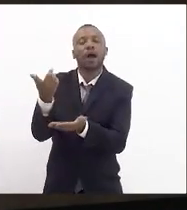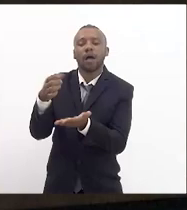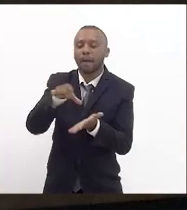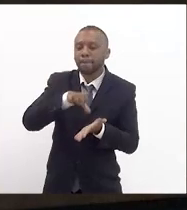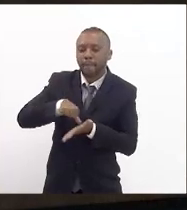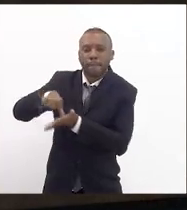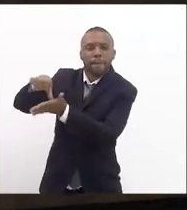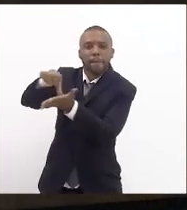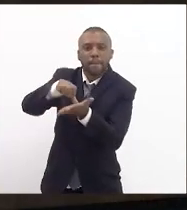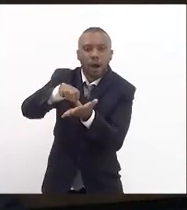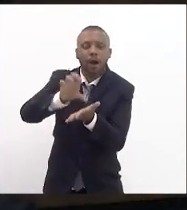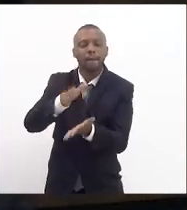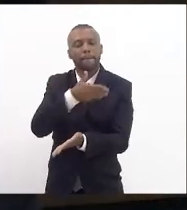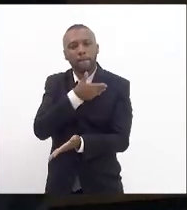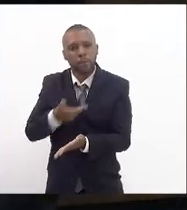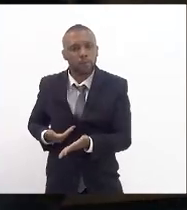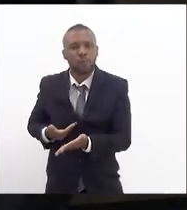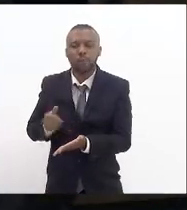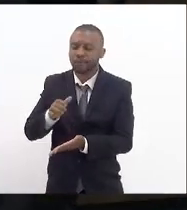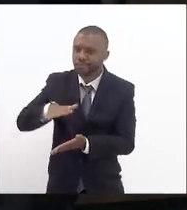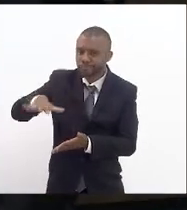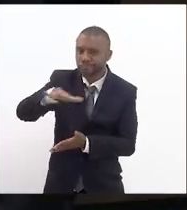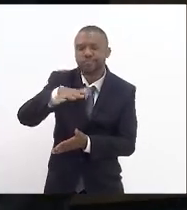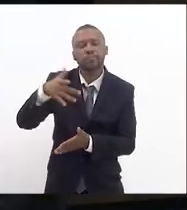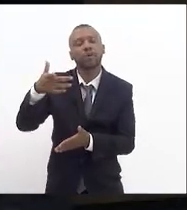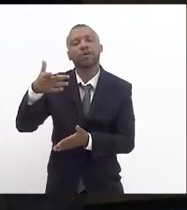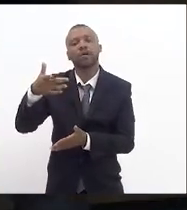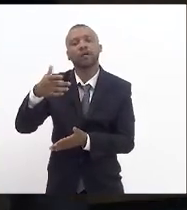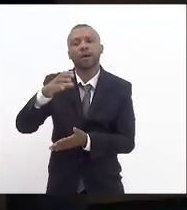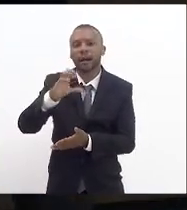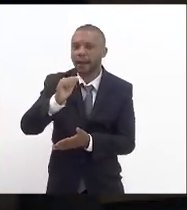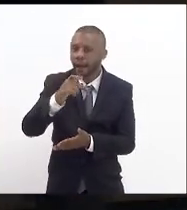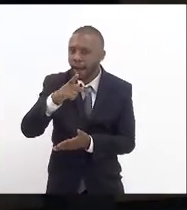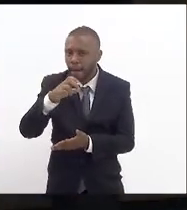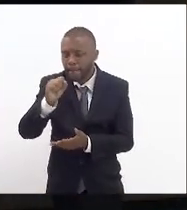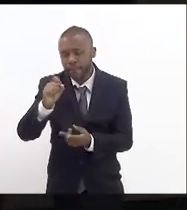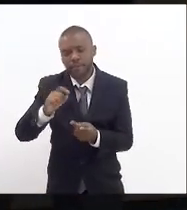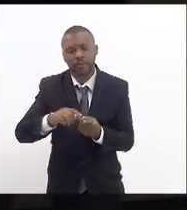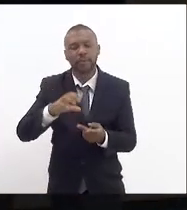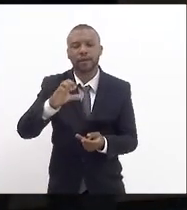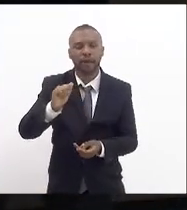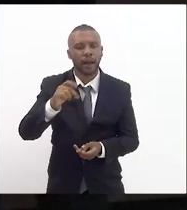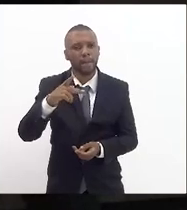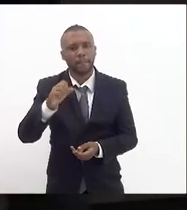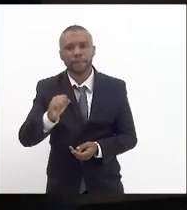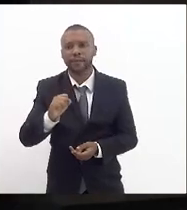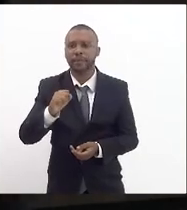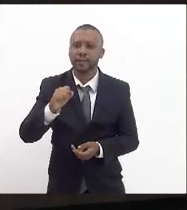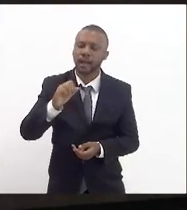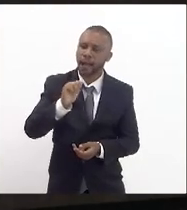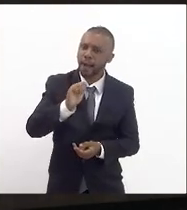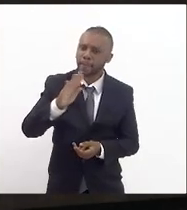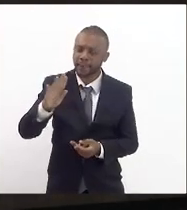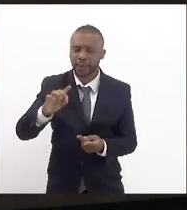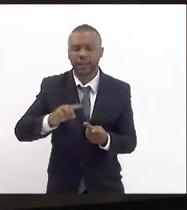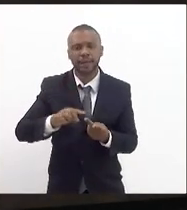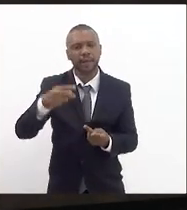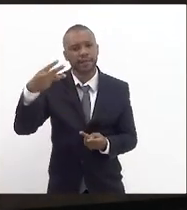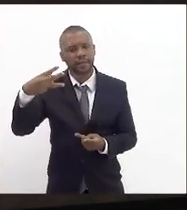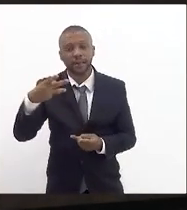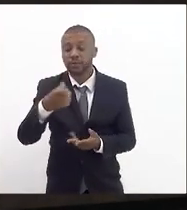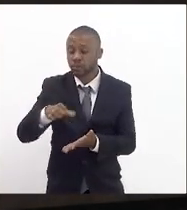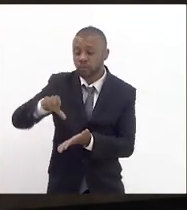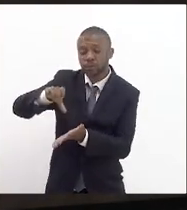públicos, territoriais e comunitários que compõem a RAPS. CAPS, CAPS-AD, CAPS-3, unidades de